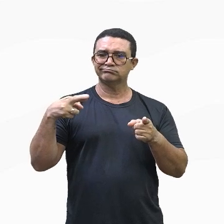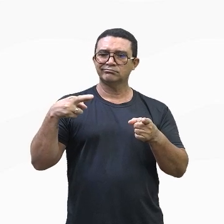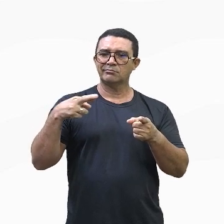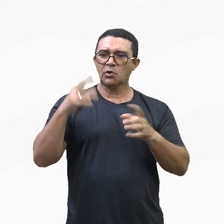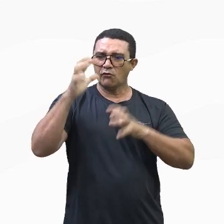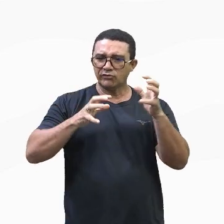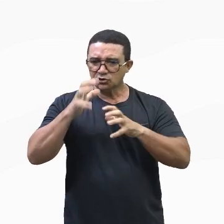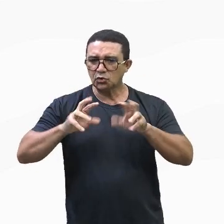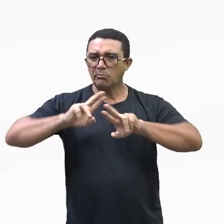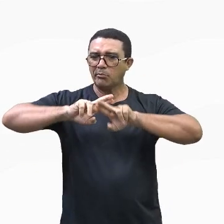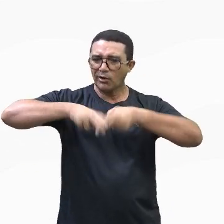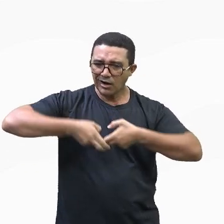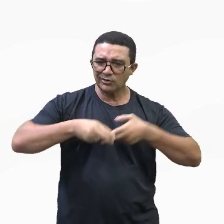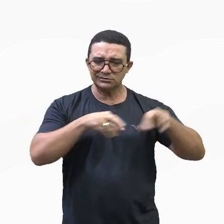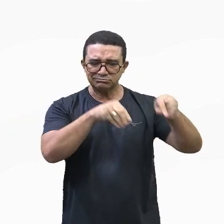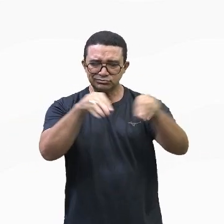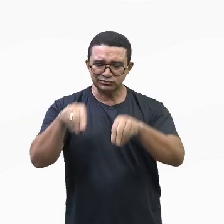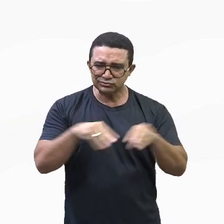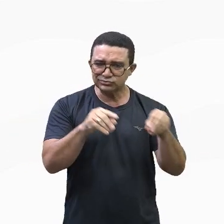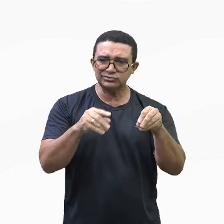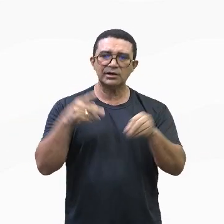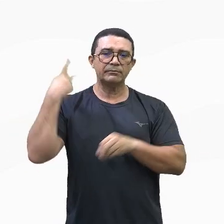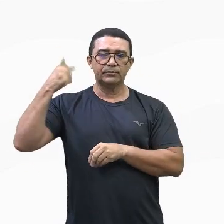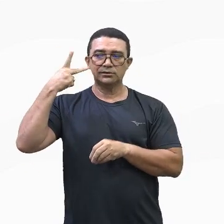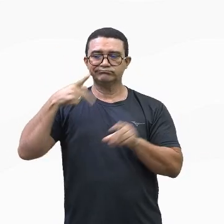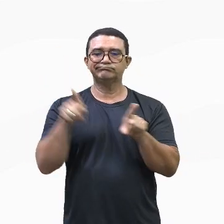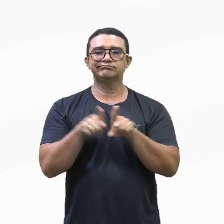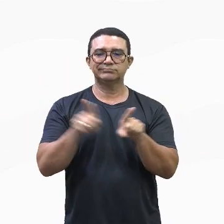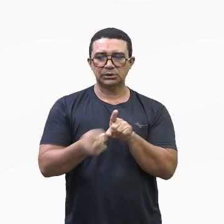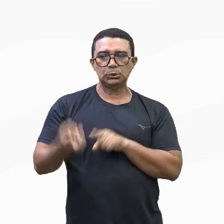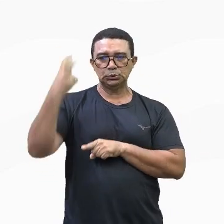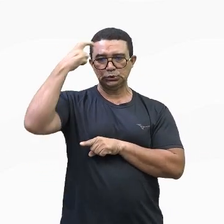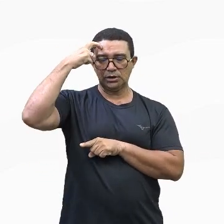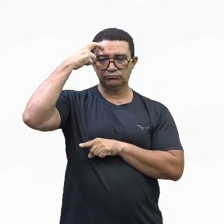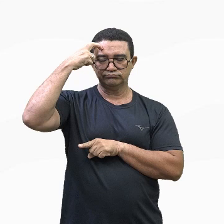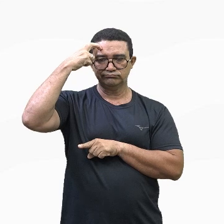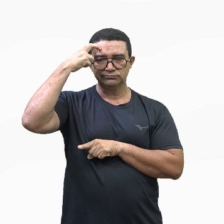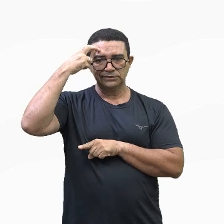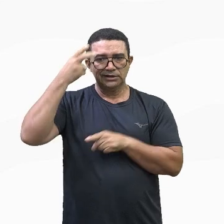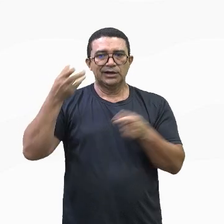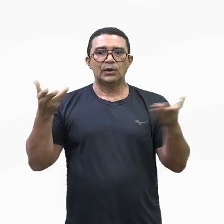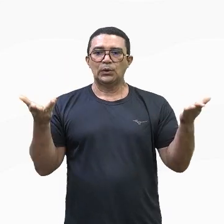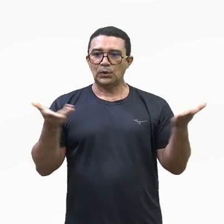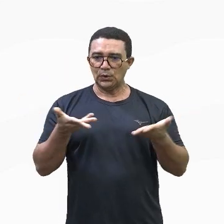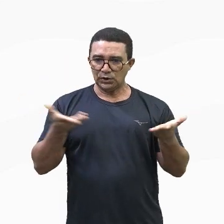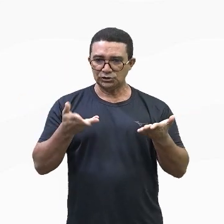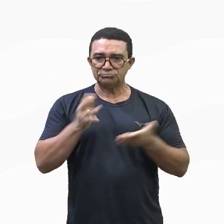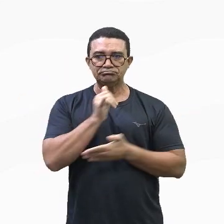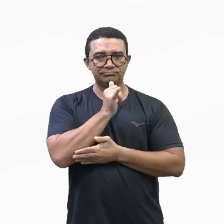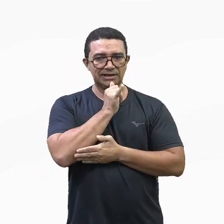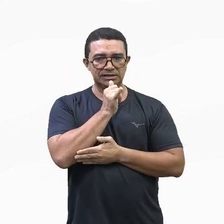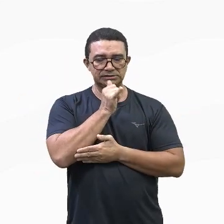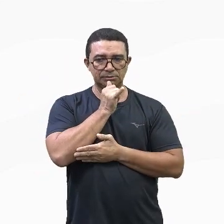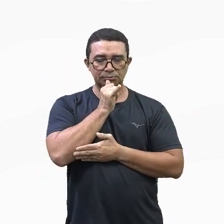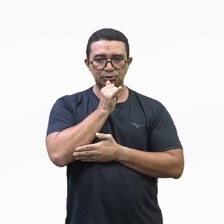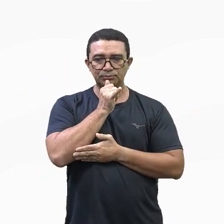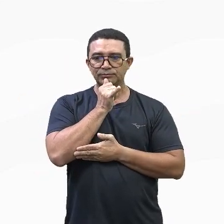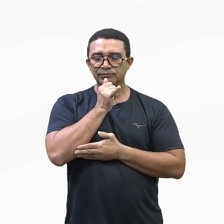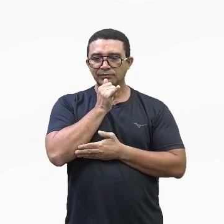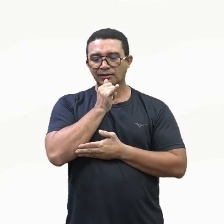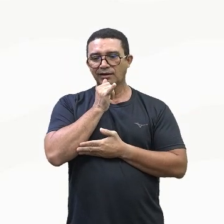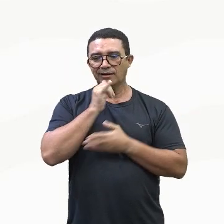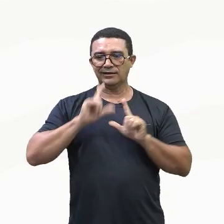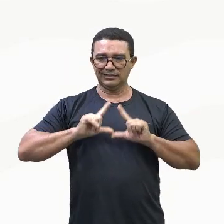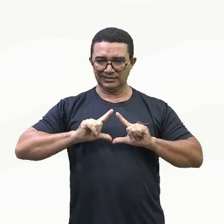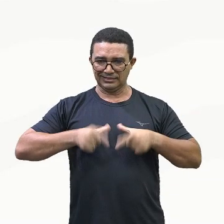territoriais, políticas e culturais. Atualmente, o que nós estamos vendo, por exemplo, lá em Israel, com a faixa